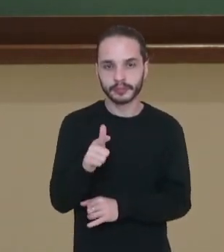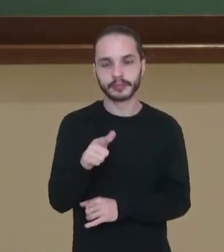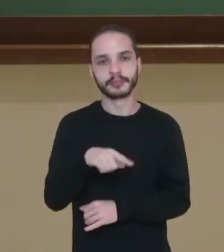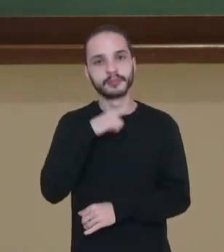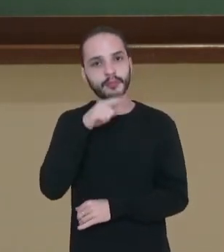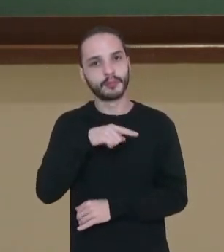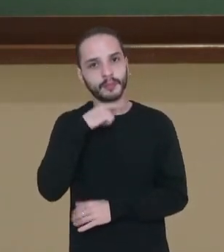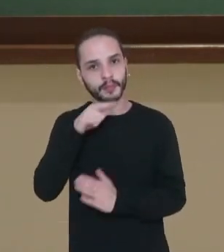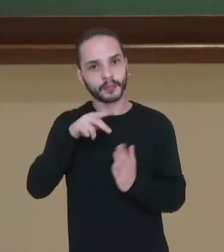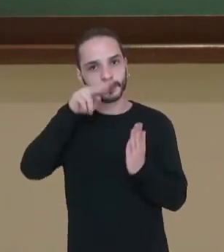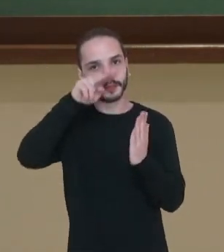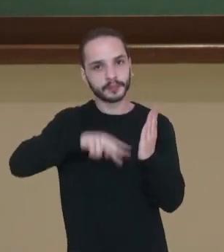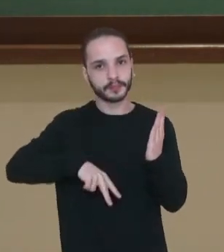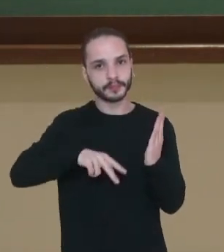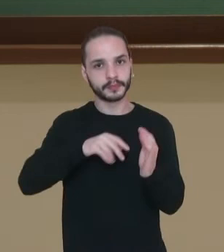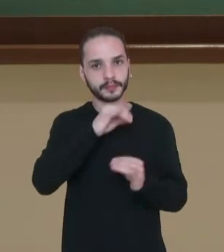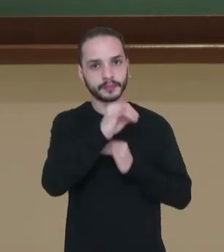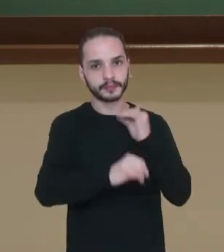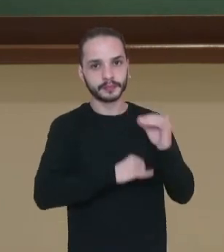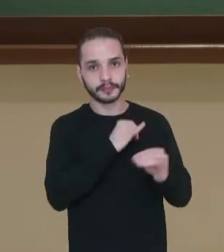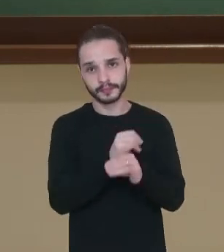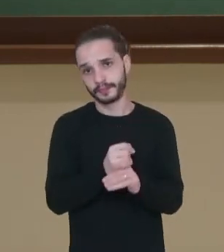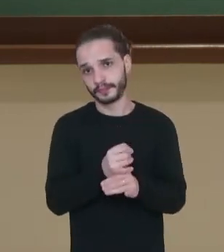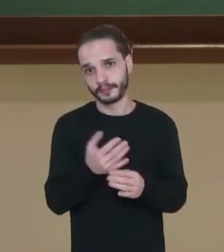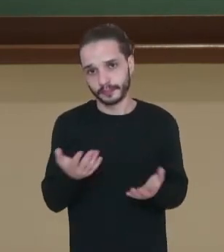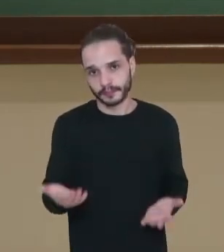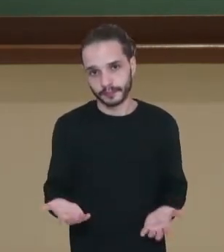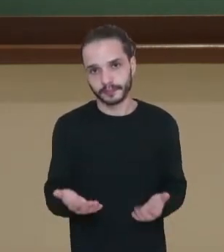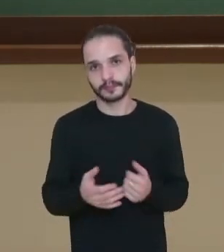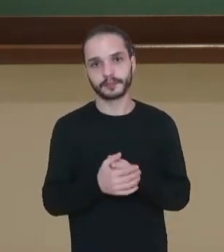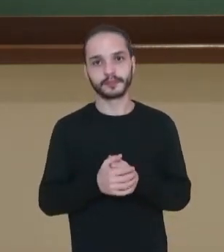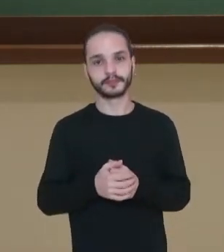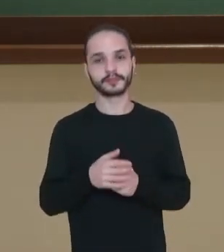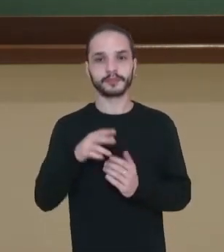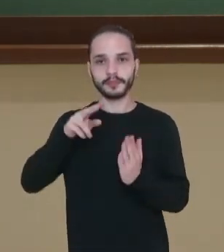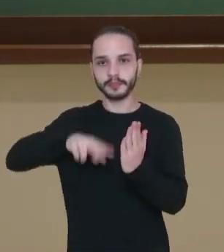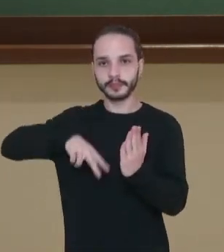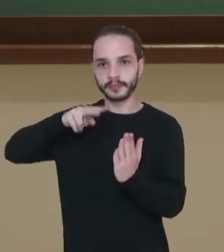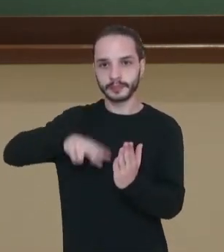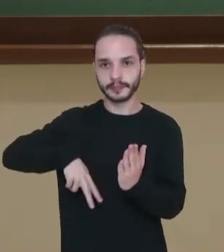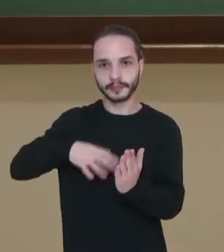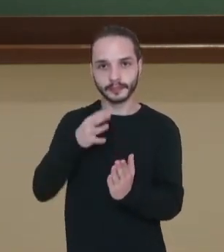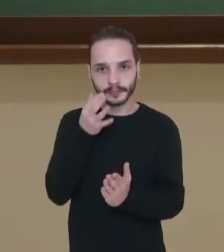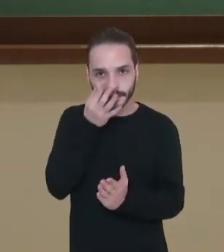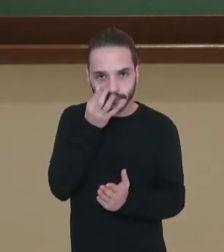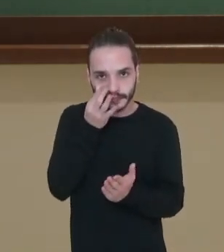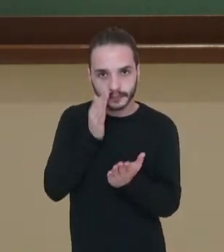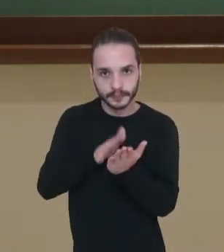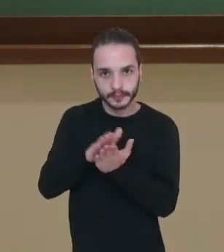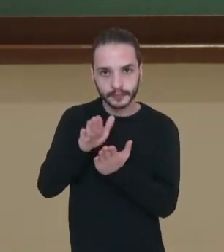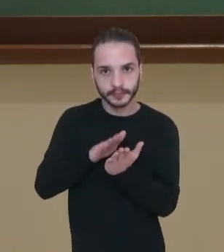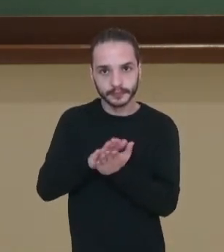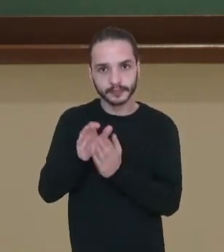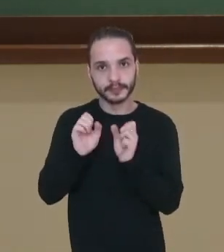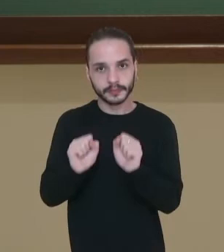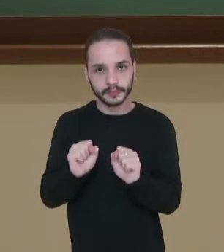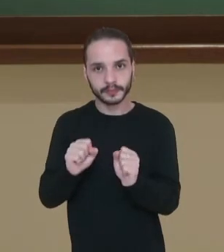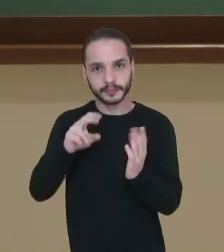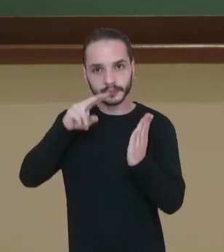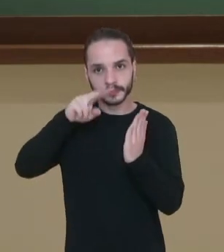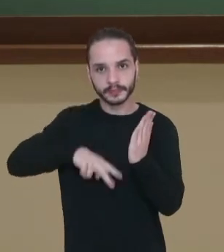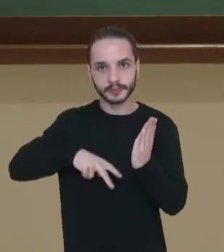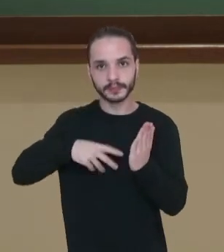acesso à leitura do livro no ambiente virtual, né? Então, o livro impresso, ele te possibilita ler em qualquer lugar, independente de